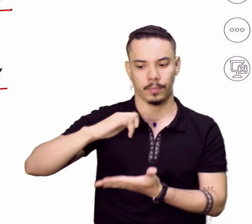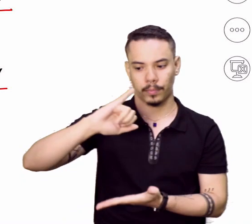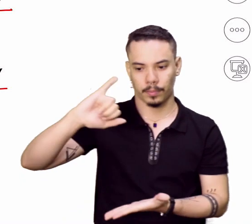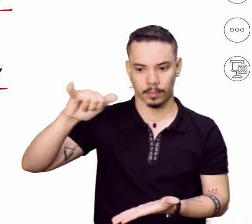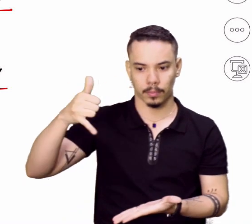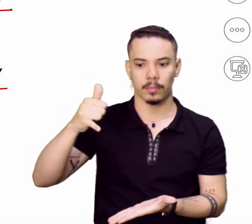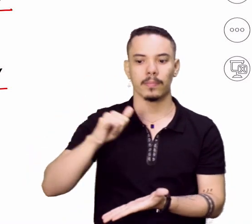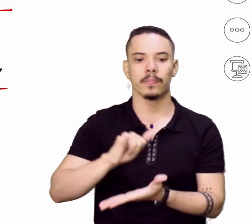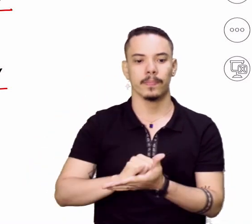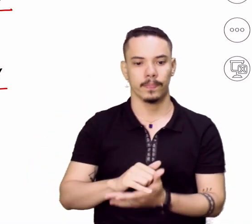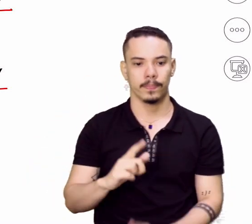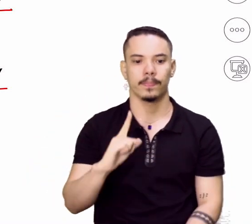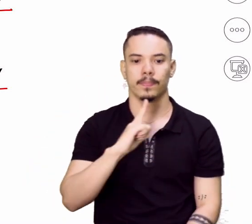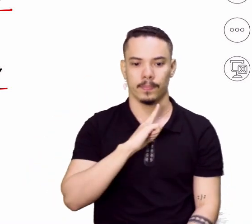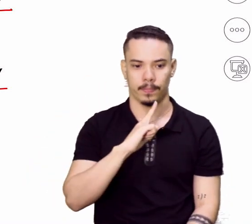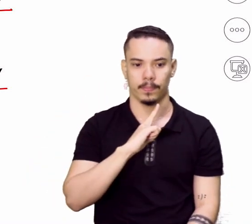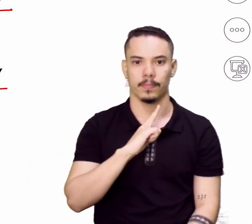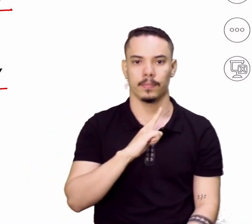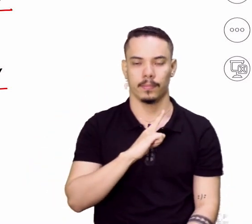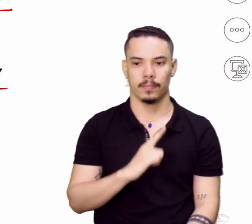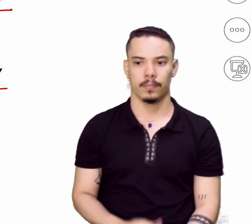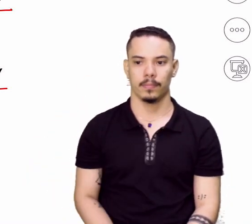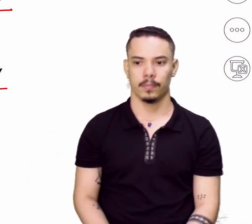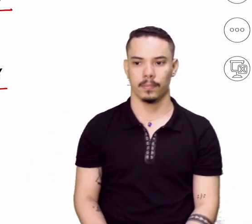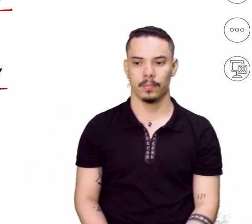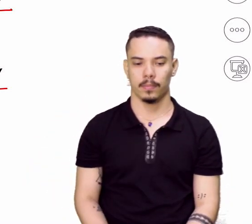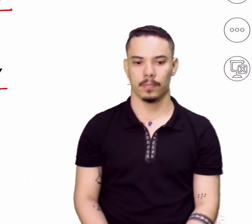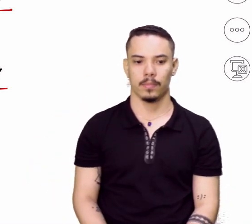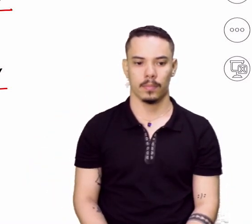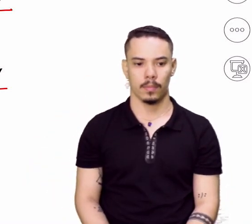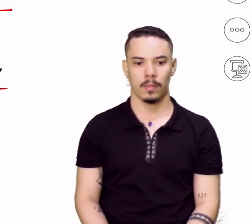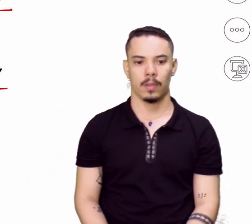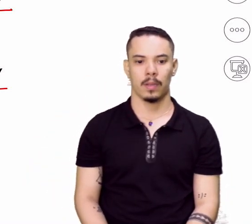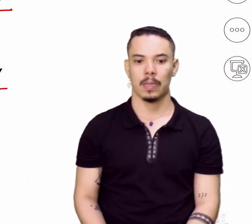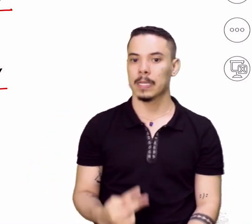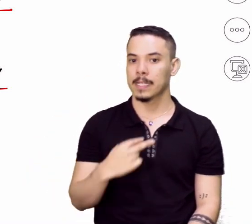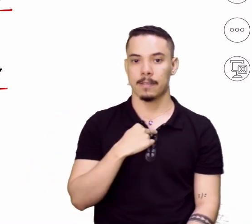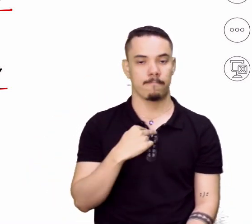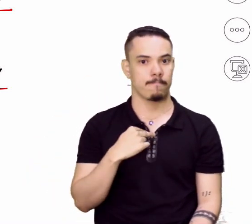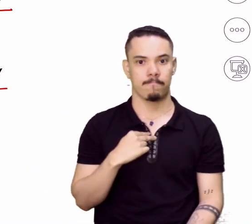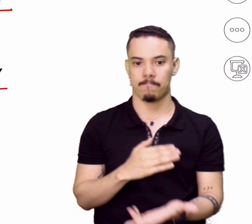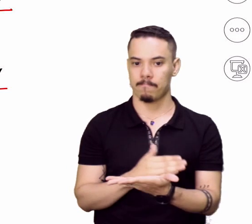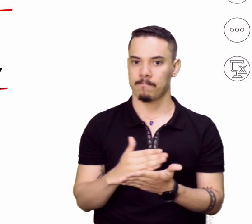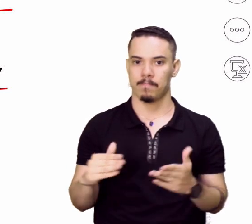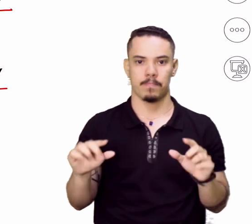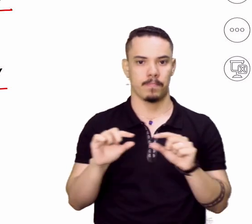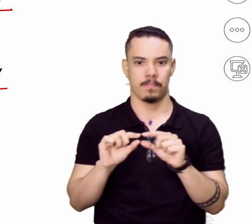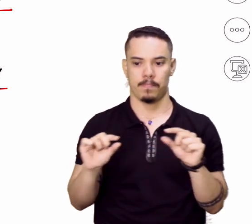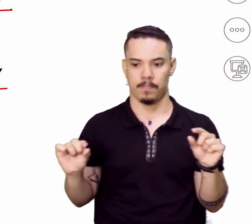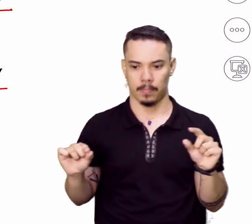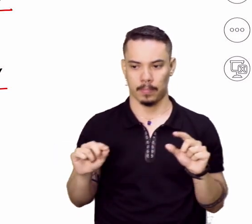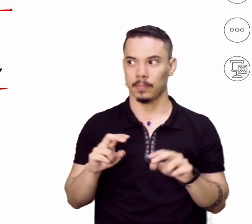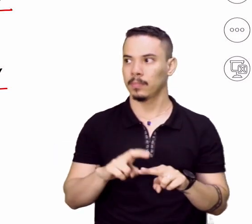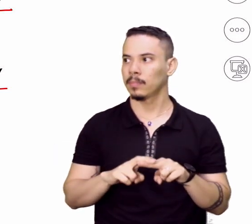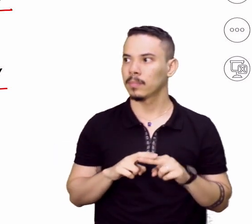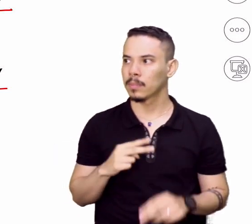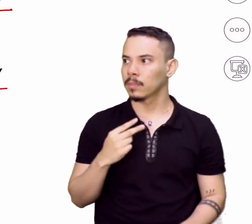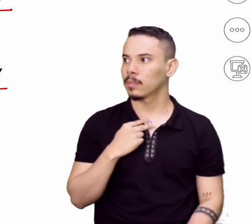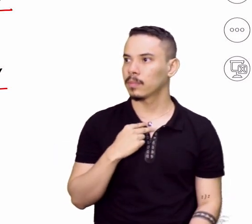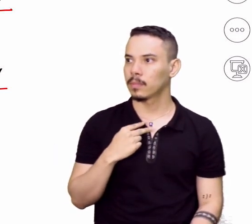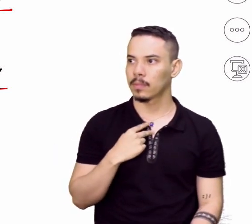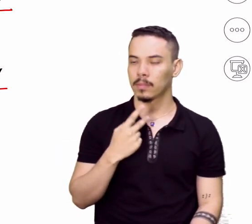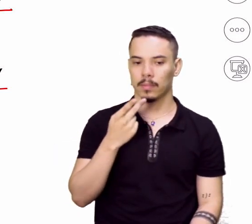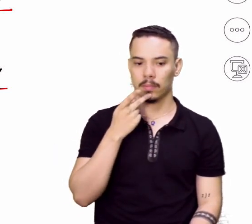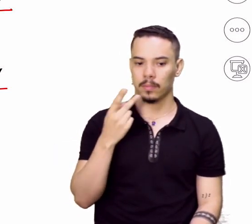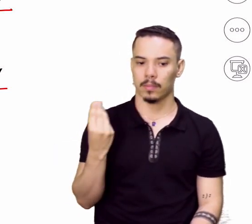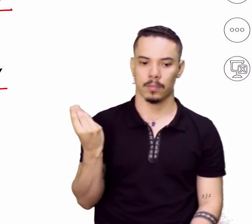você tem essas vírgulas. E o that não pode ser usado no início de uma non-defined clause, ou seja, eu não poderia colocar o